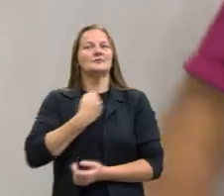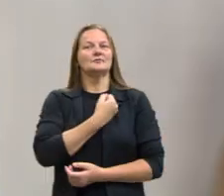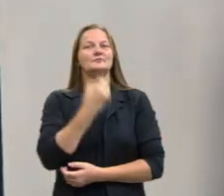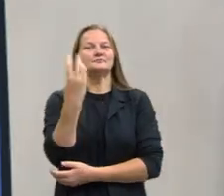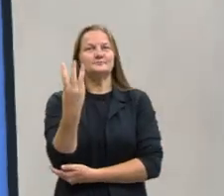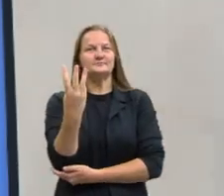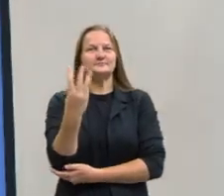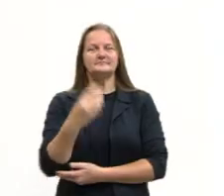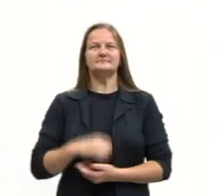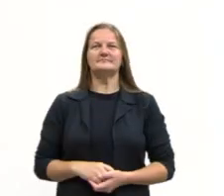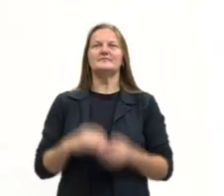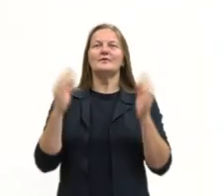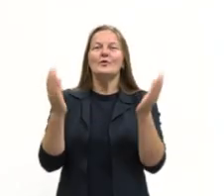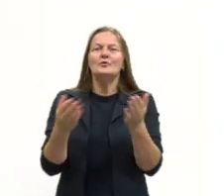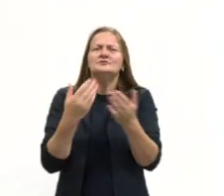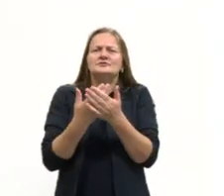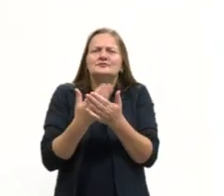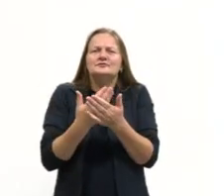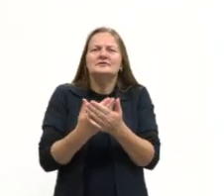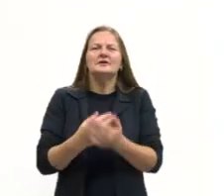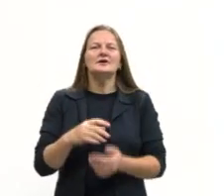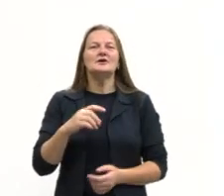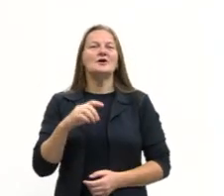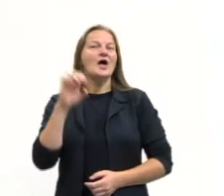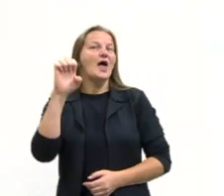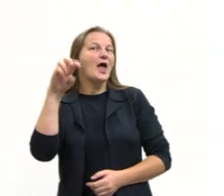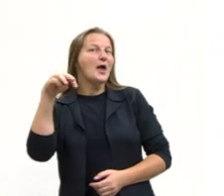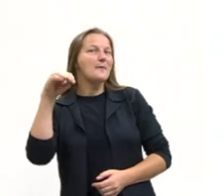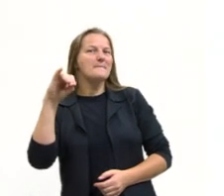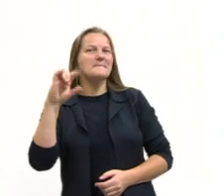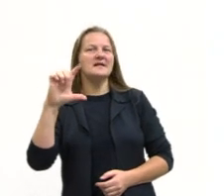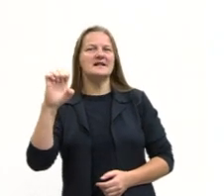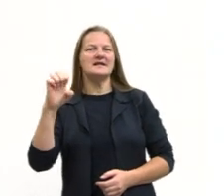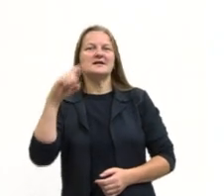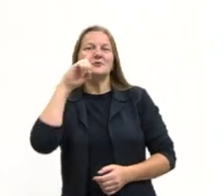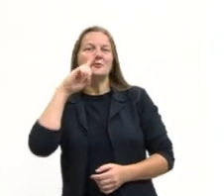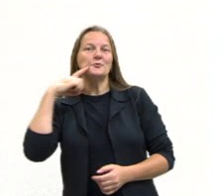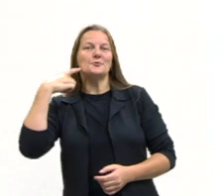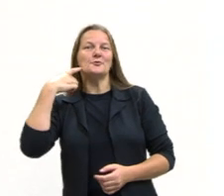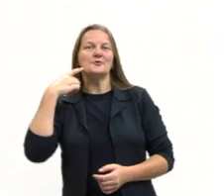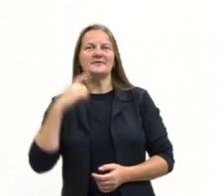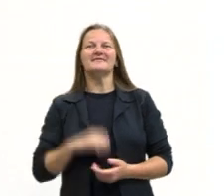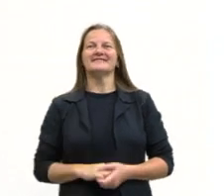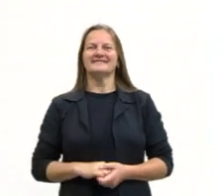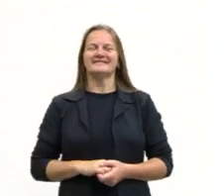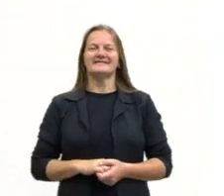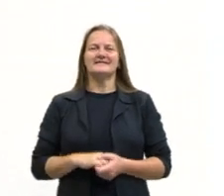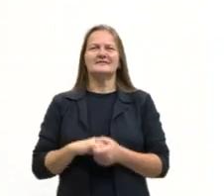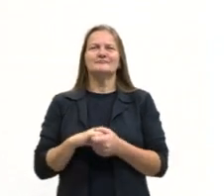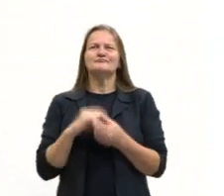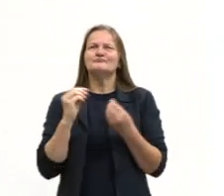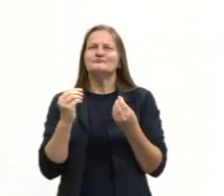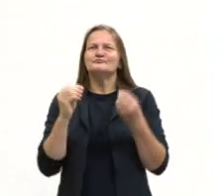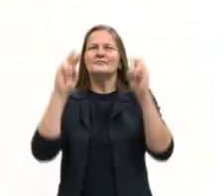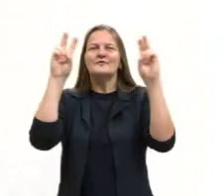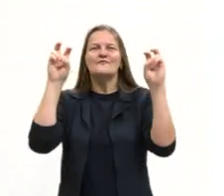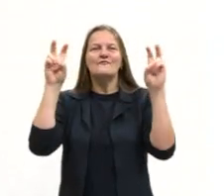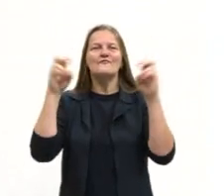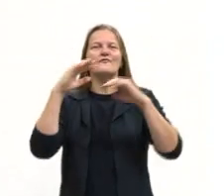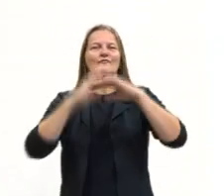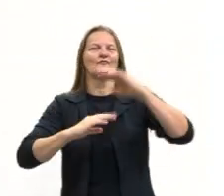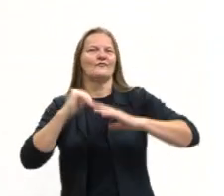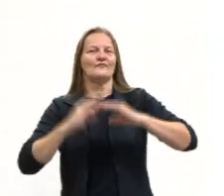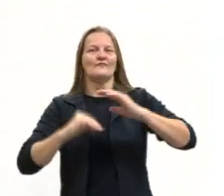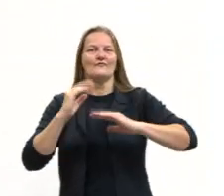3 nós vamos estudar Émile Durkheim fato social e solidariedade na aula que eu e o curador já em São